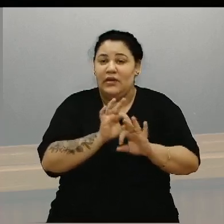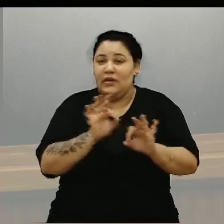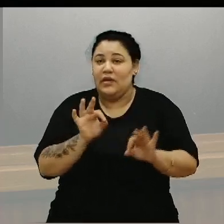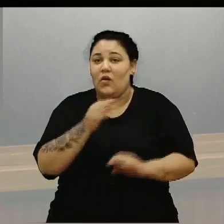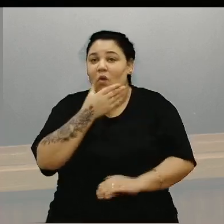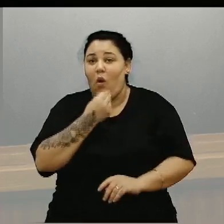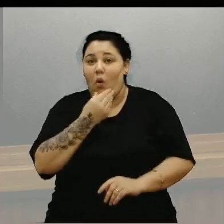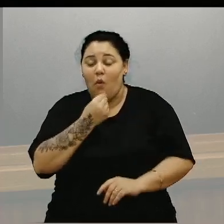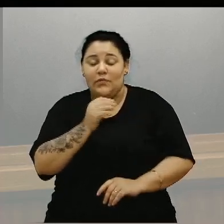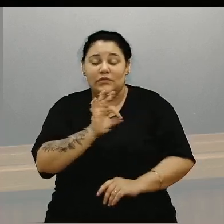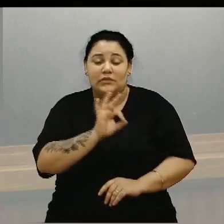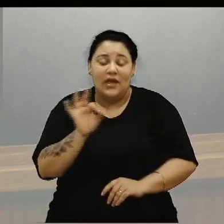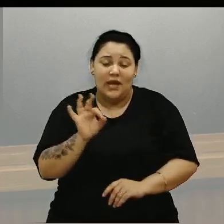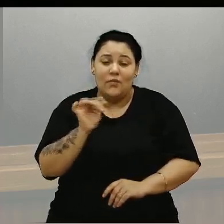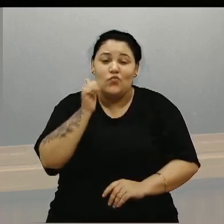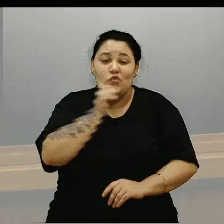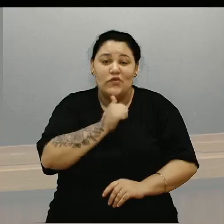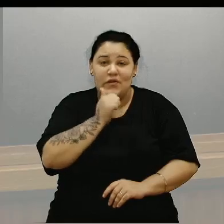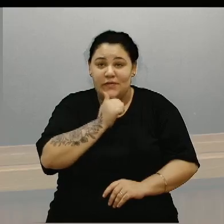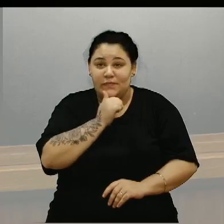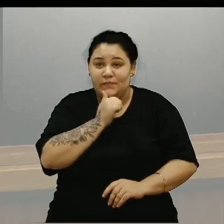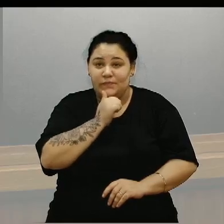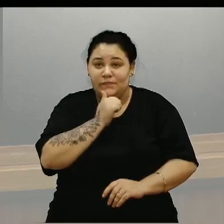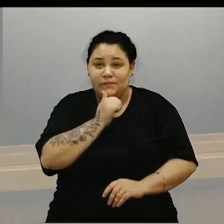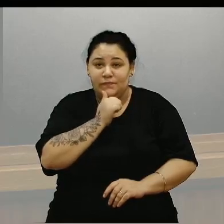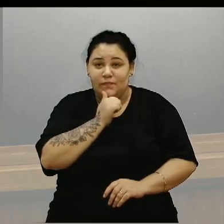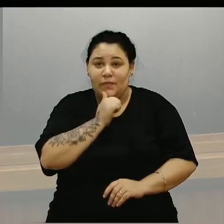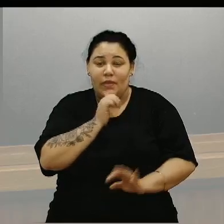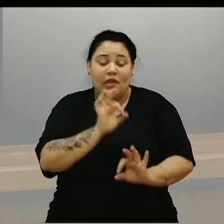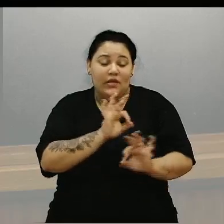e nem os povos